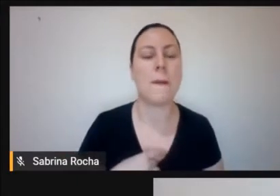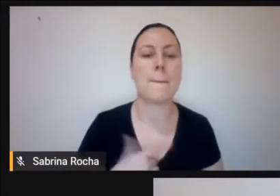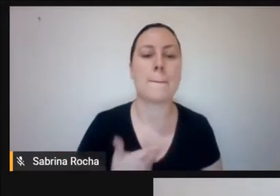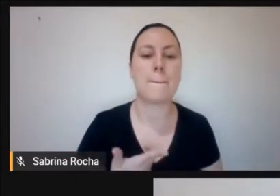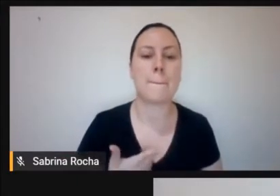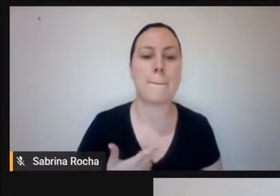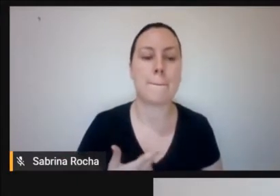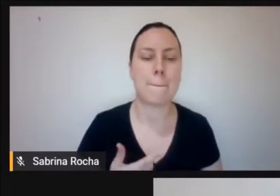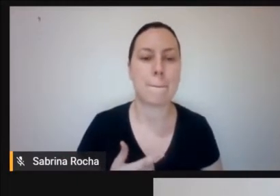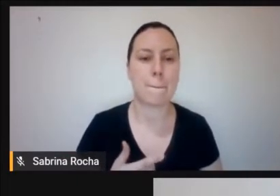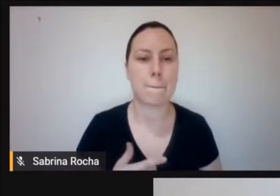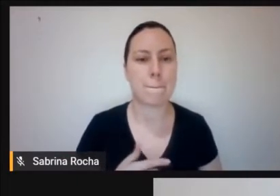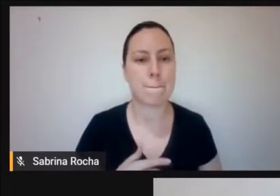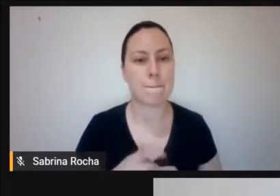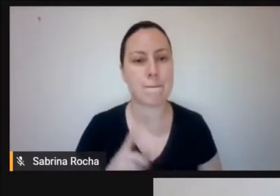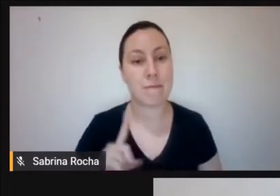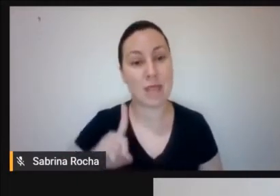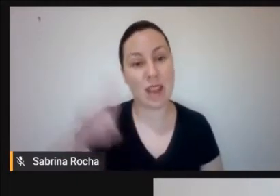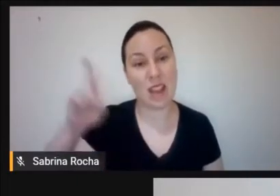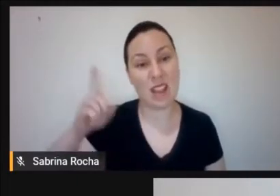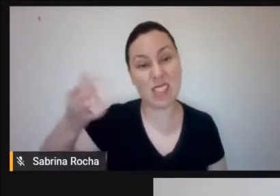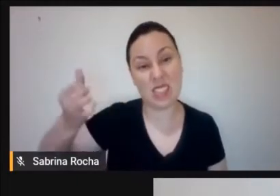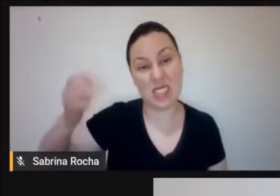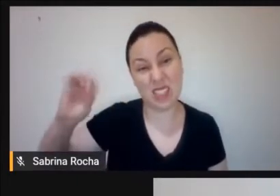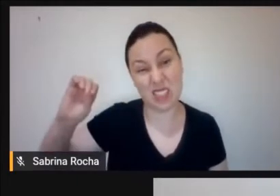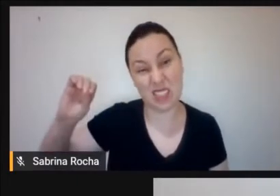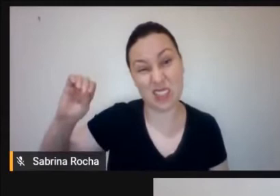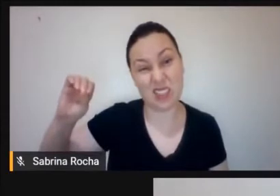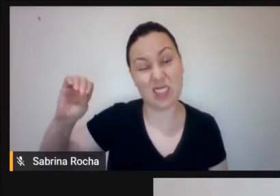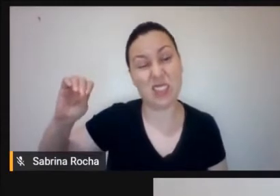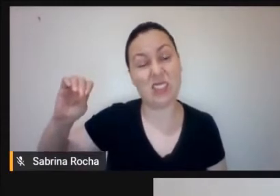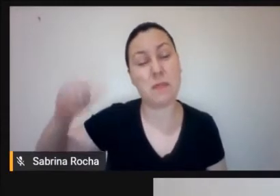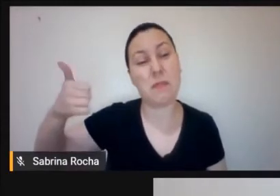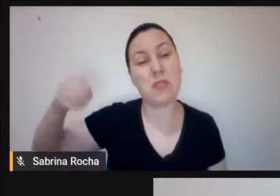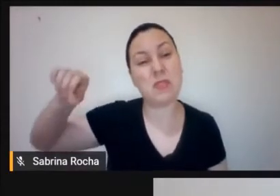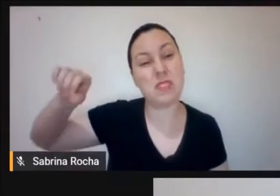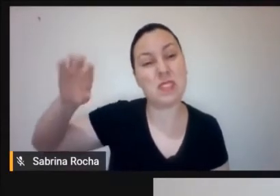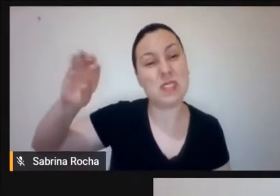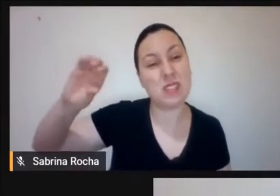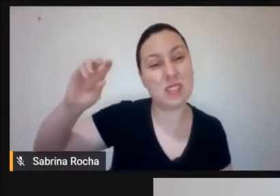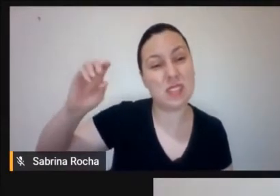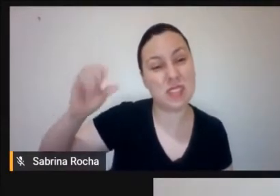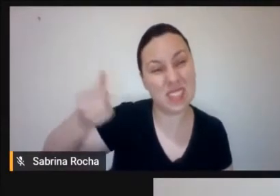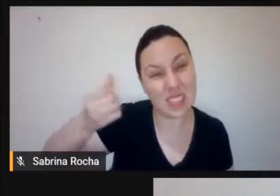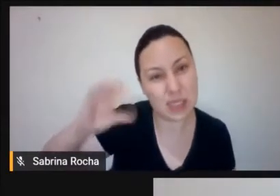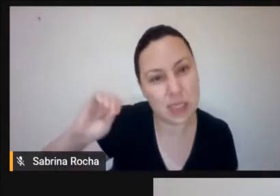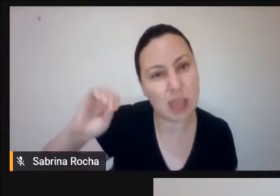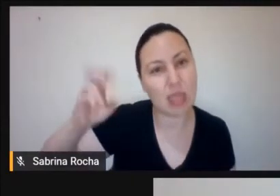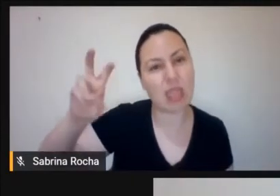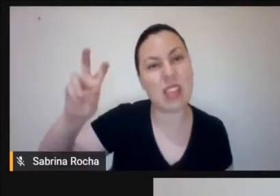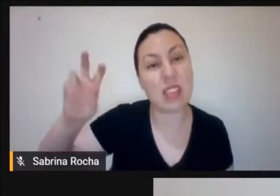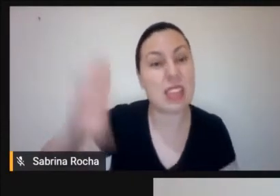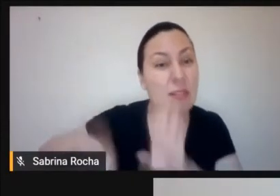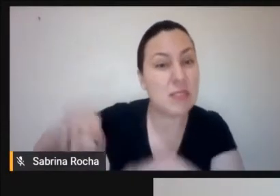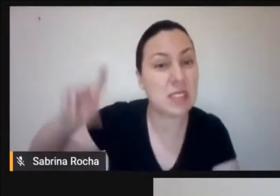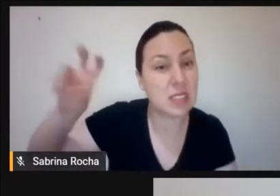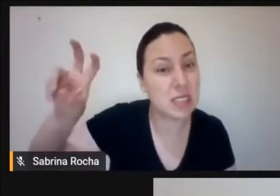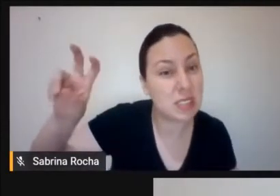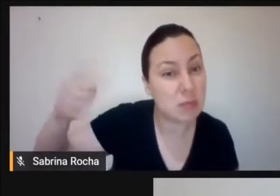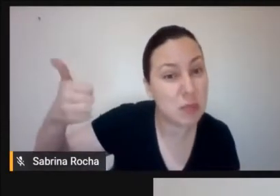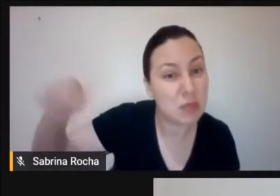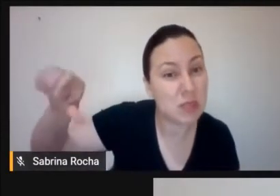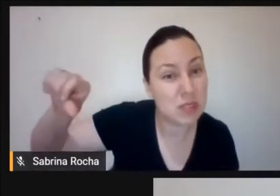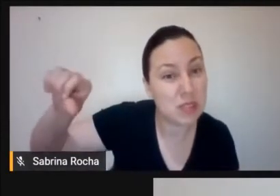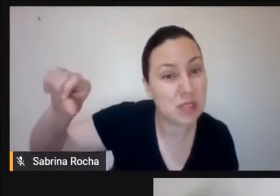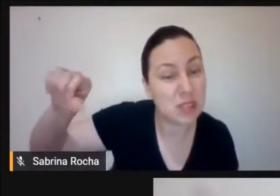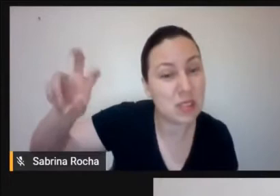empacotado pela geração dos anos 60, 70, talvez 50. Esse que nós estamos embalando agora, com fita de